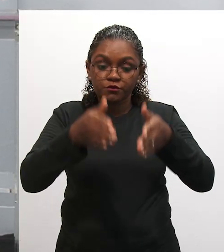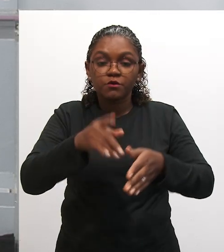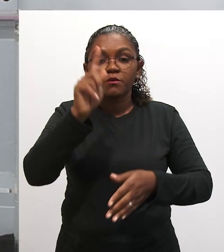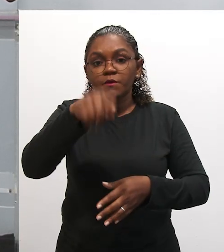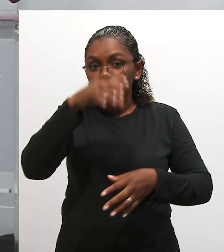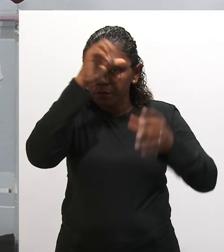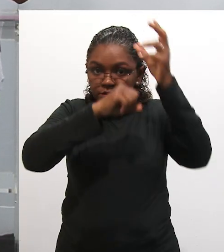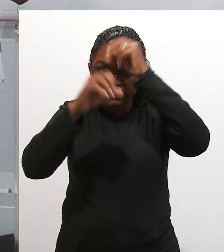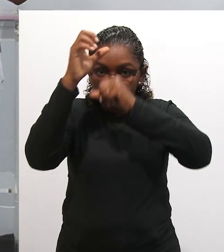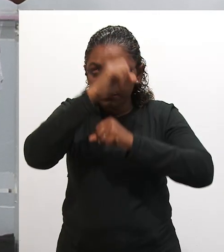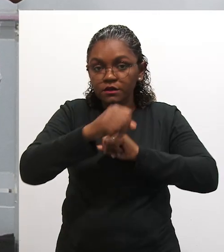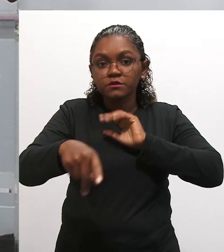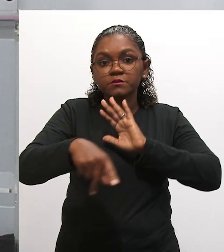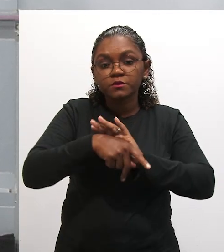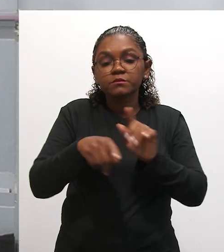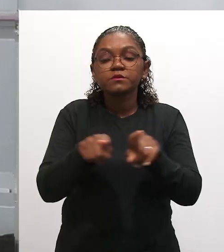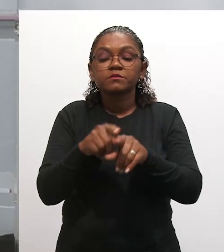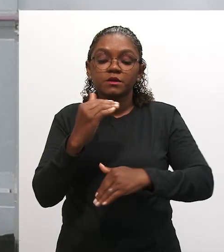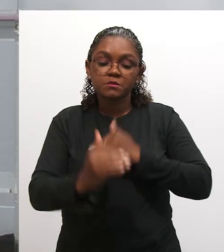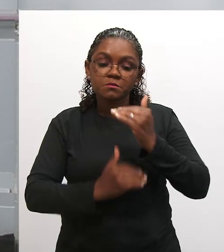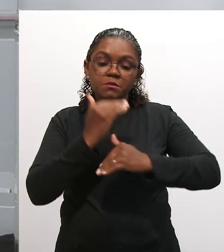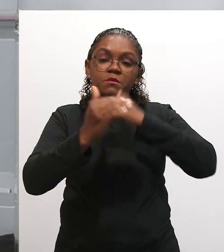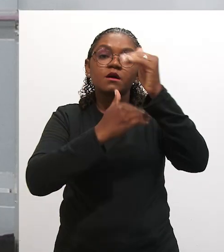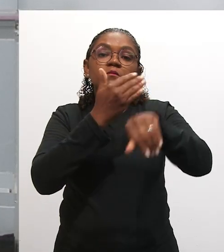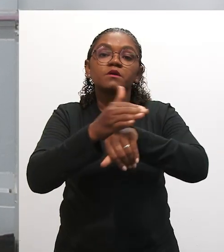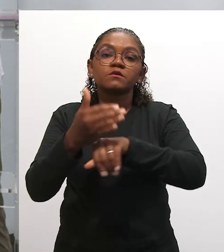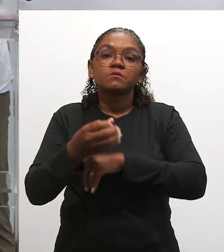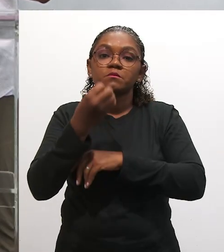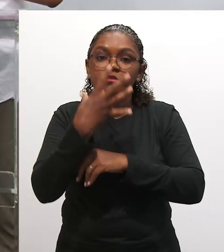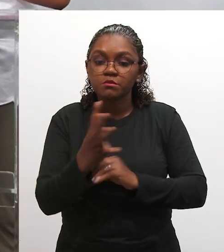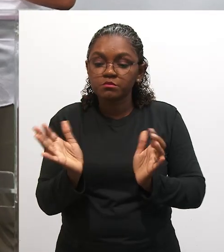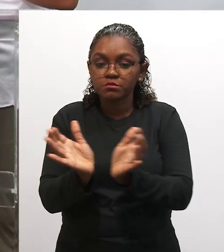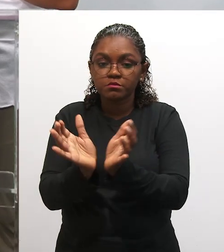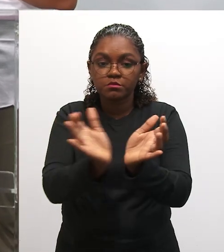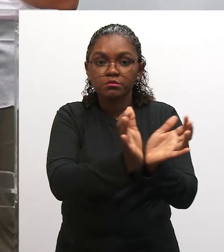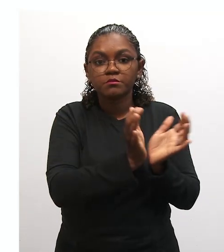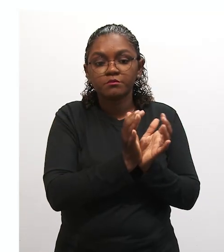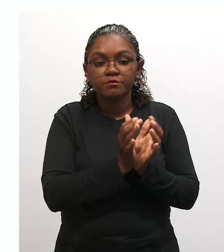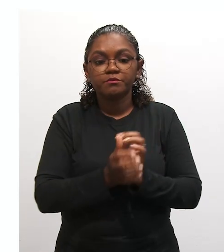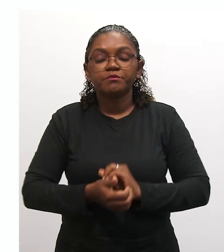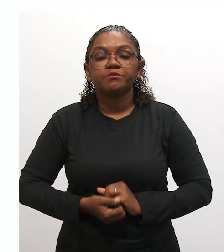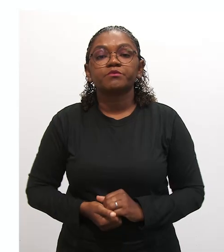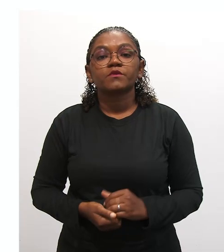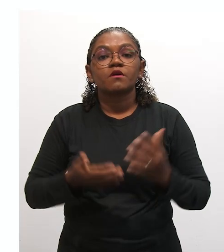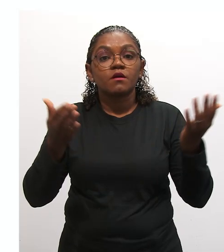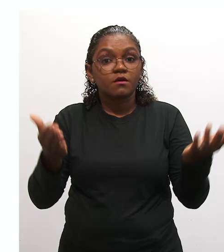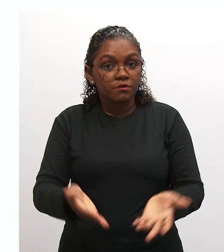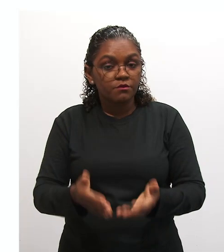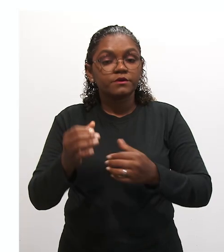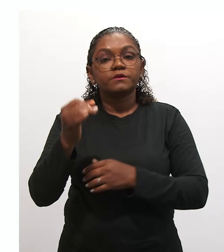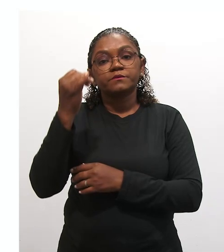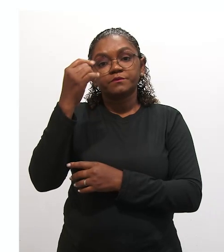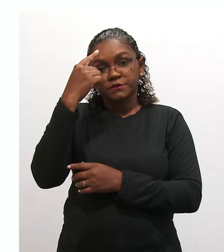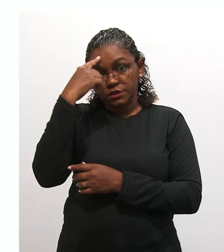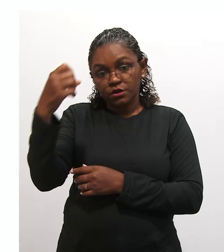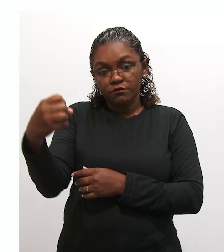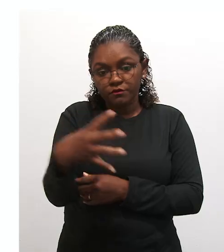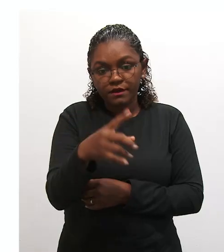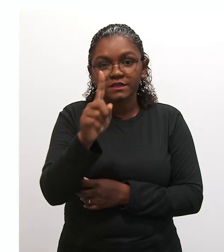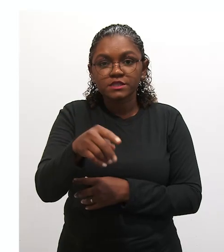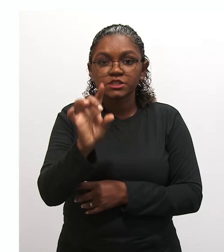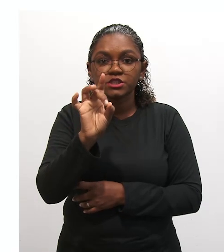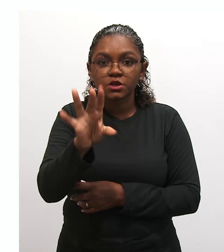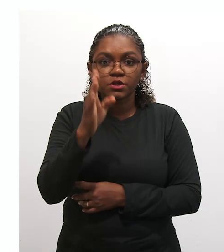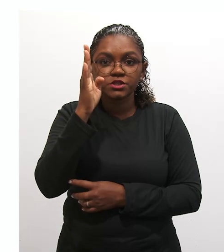no aprendizado organizacional, na construção e boas práticas coletivas. Inovar na EAD não é apenas adotar